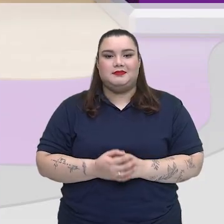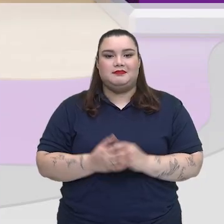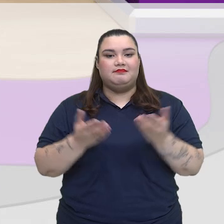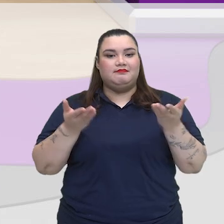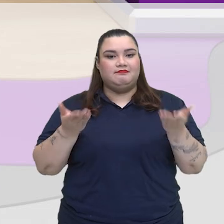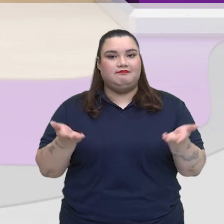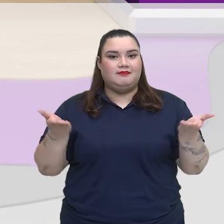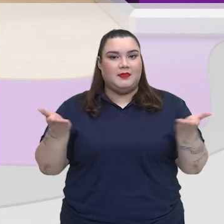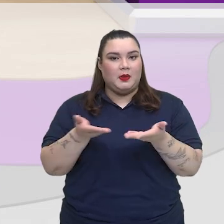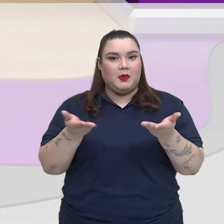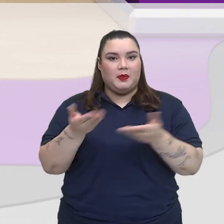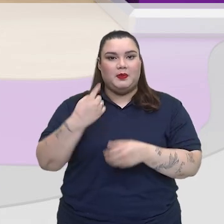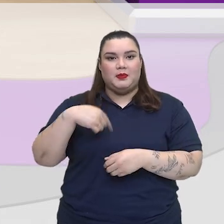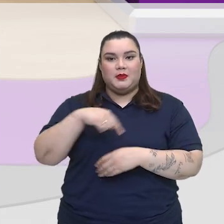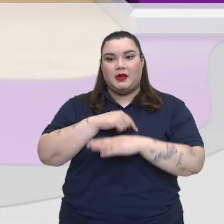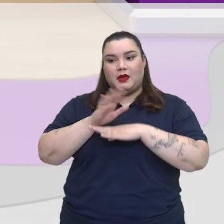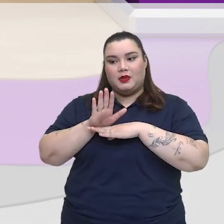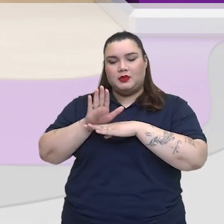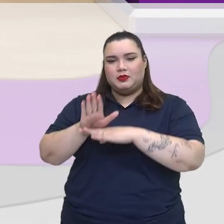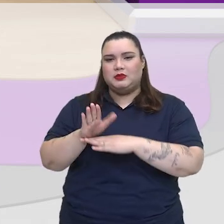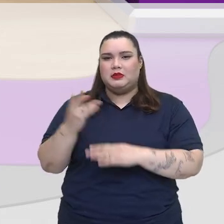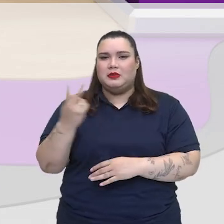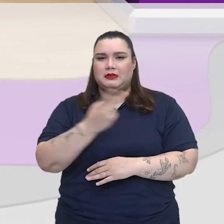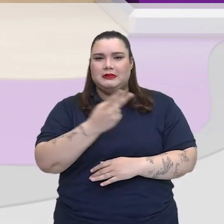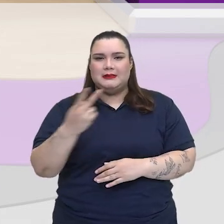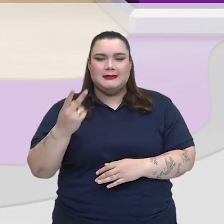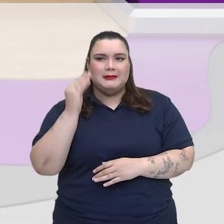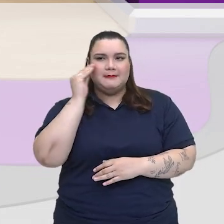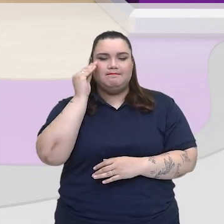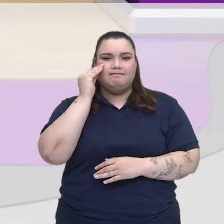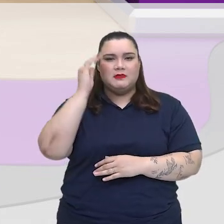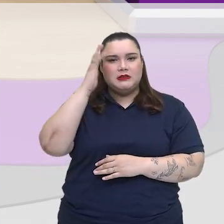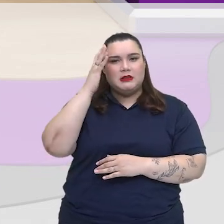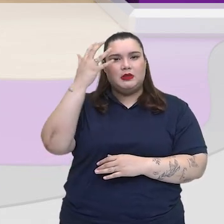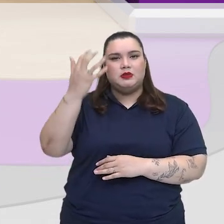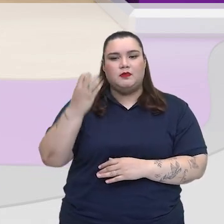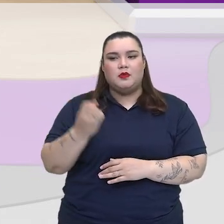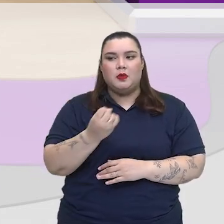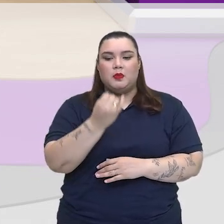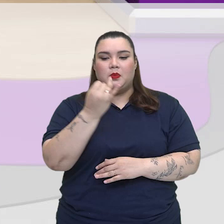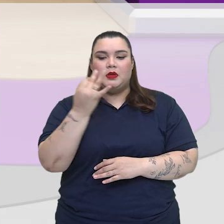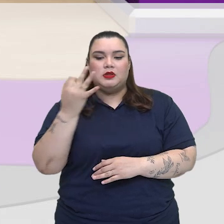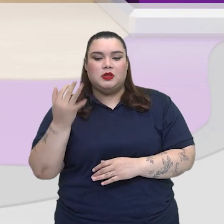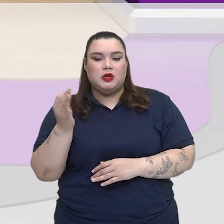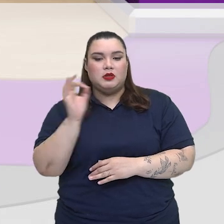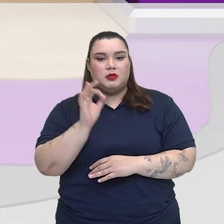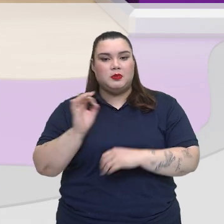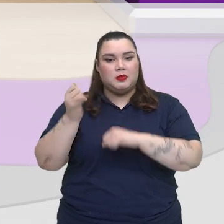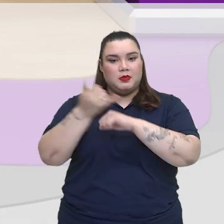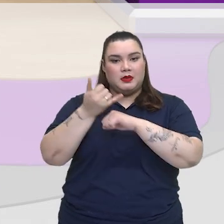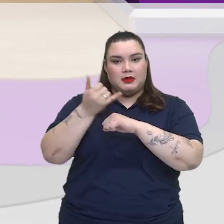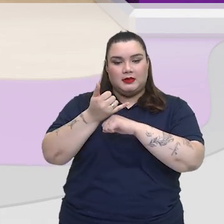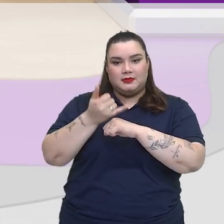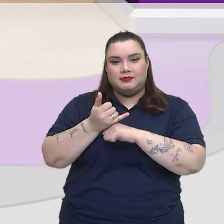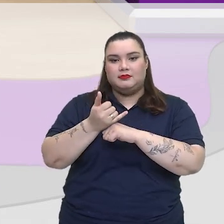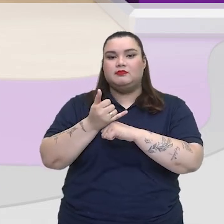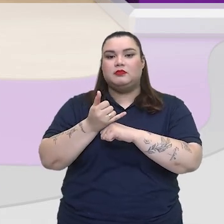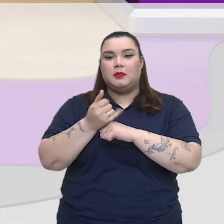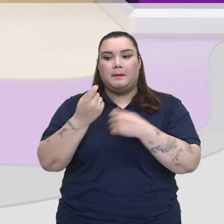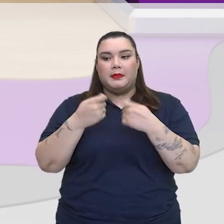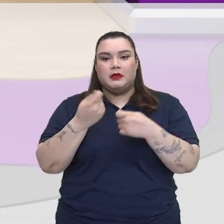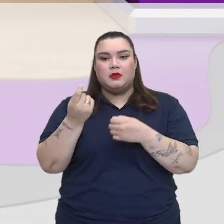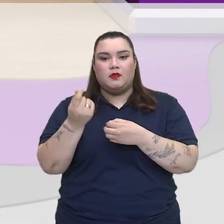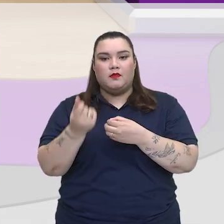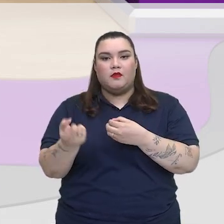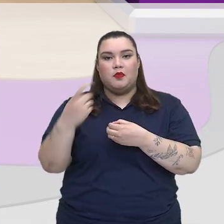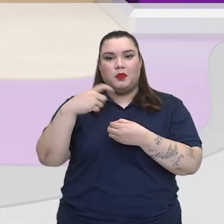E aí, vamos ajudar a Gabriela e o vendedor também a saber essa quantidade que ela precisa. Na verdade, essa quantidade de troco